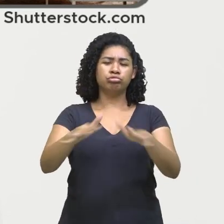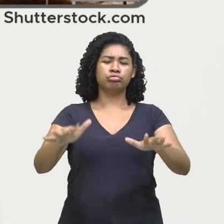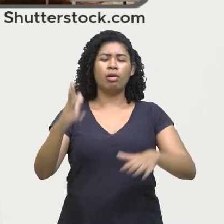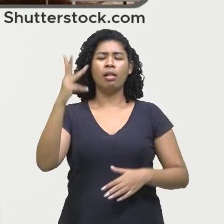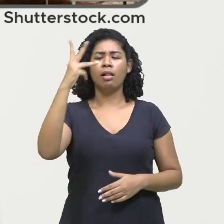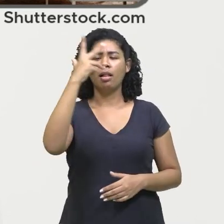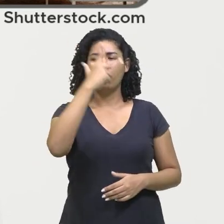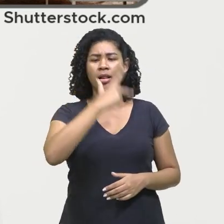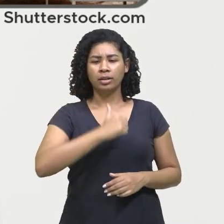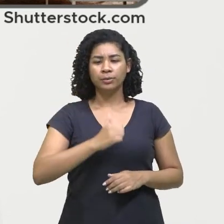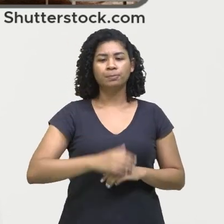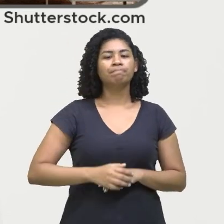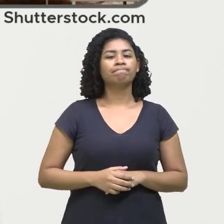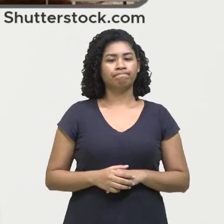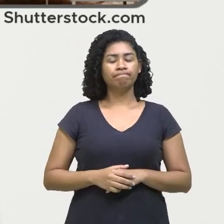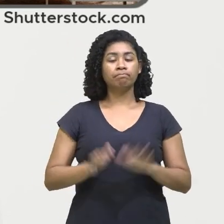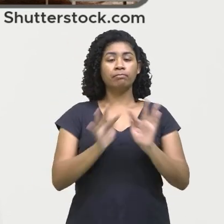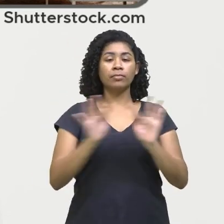frase aqui diz o seguinte, né?